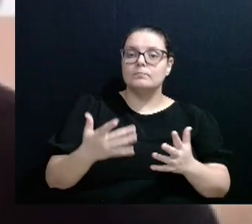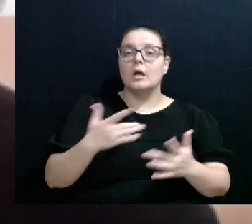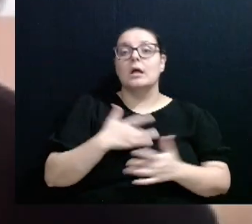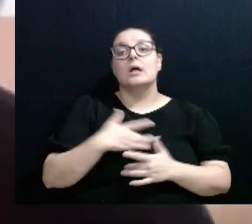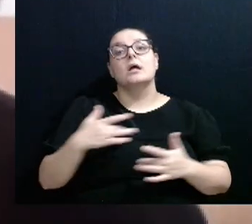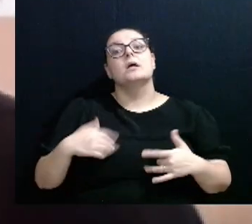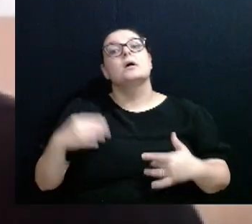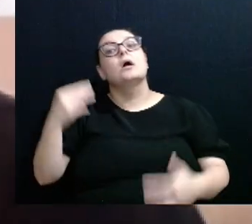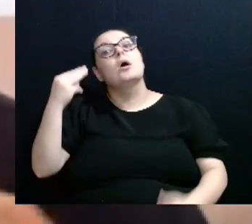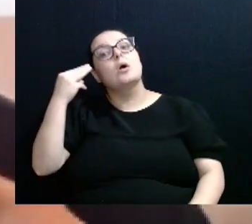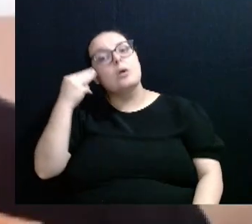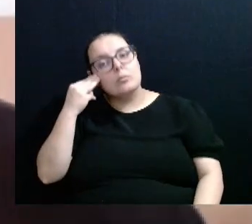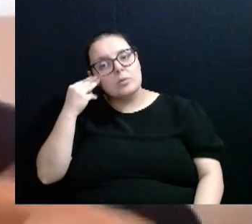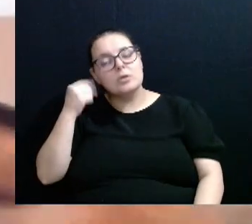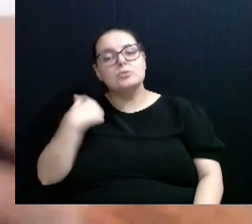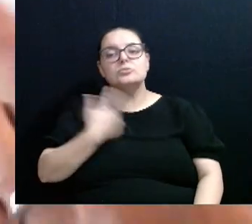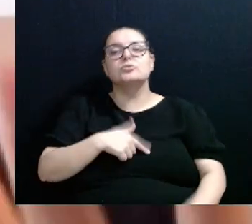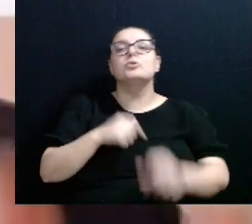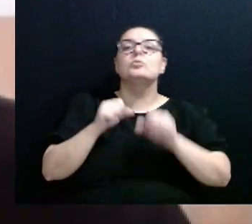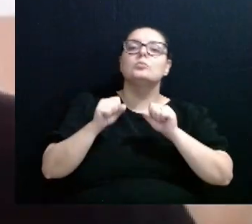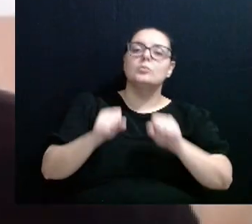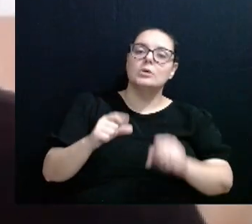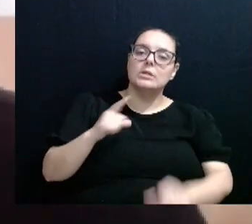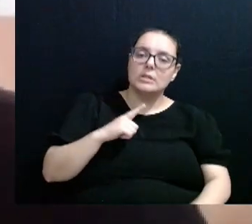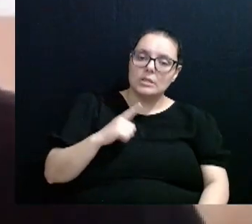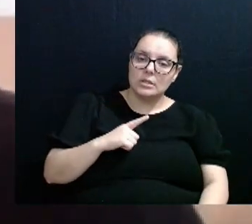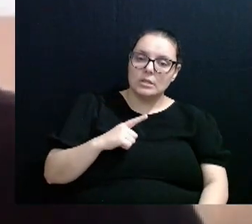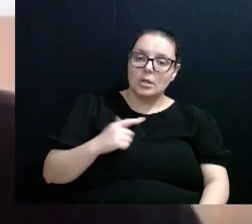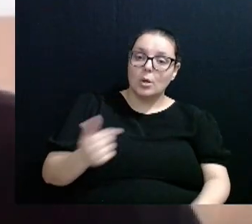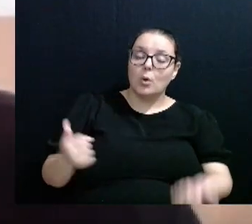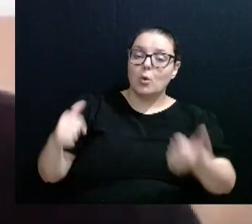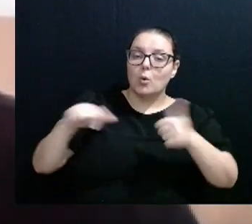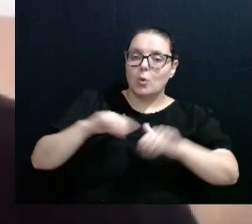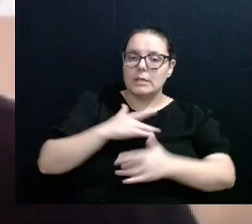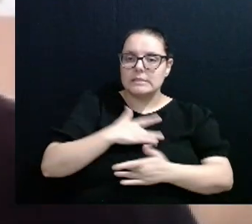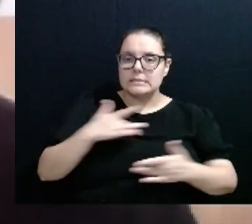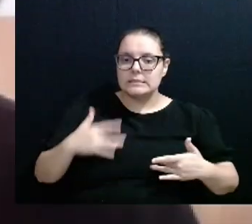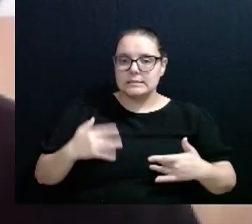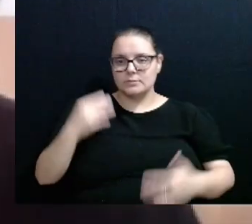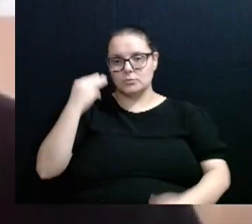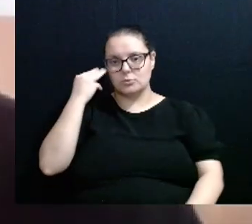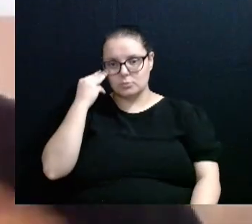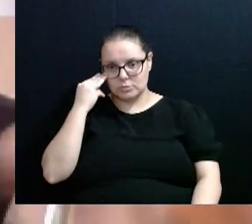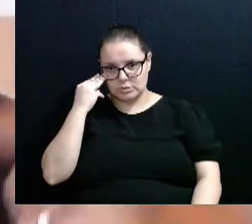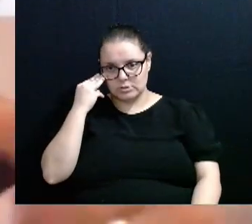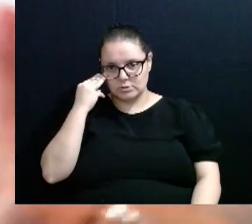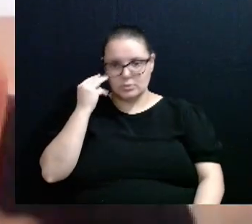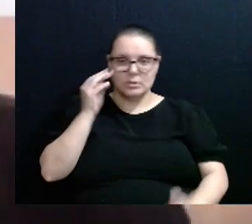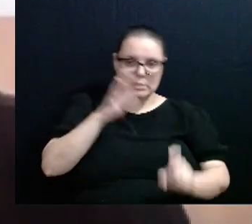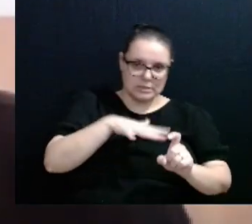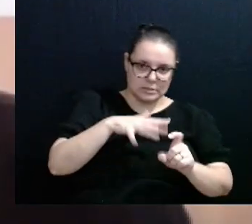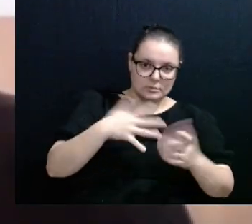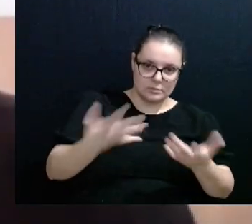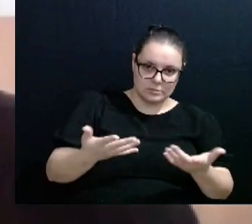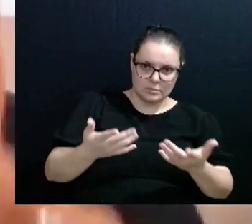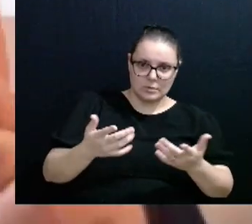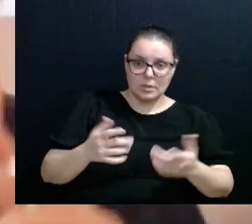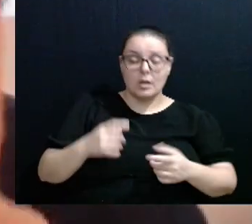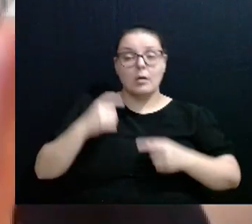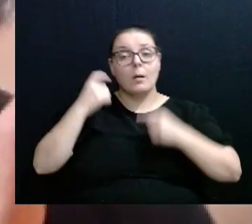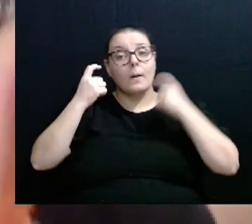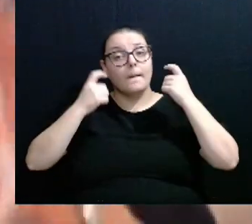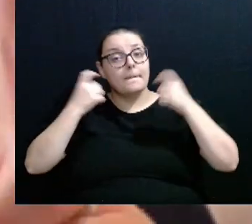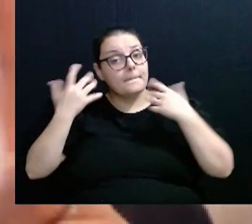gente pode ter uma piora da saúde mental, né, com esses mitos. Muita preocupação com